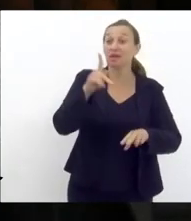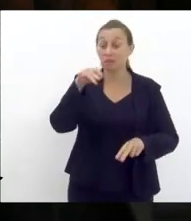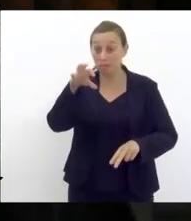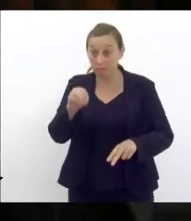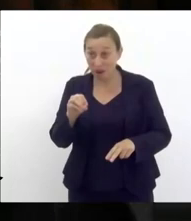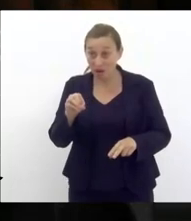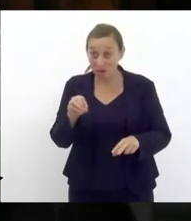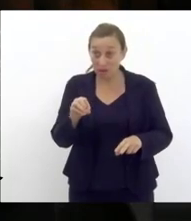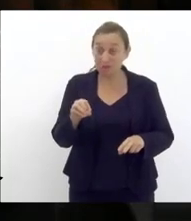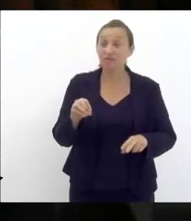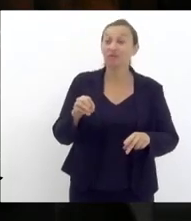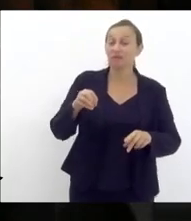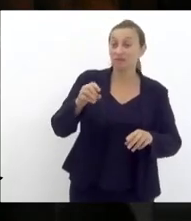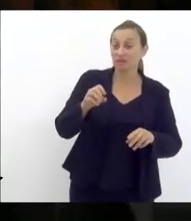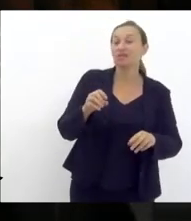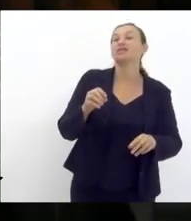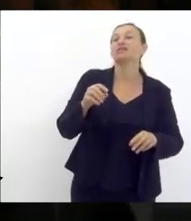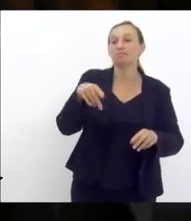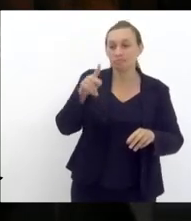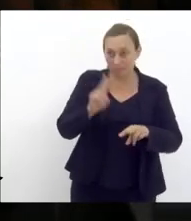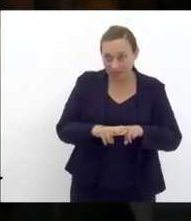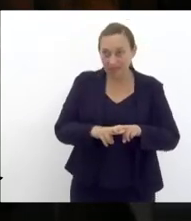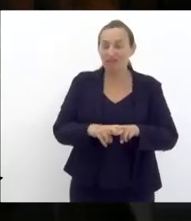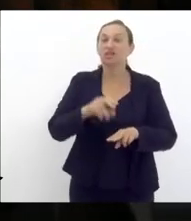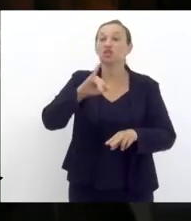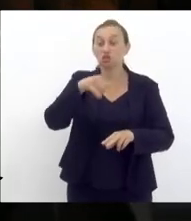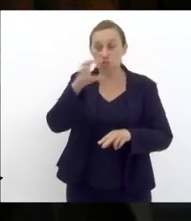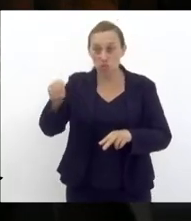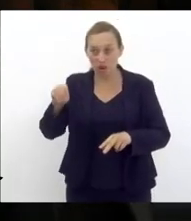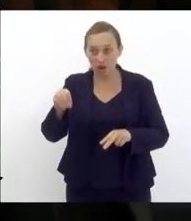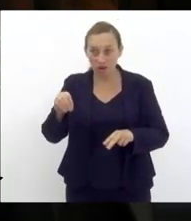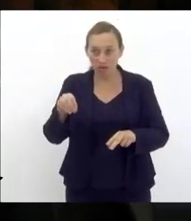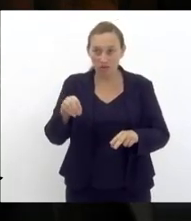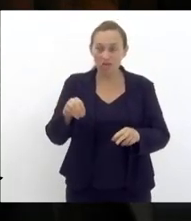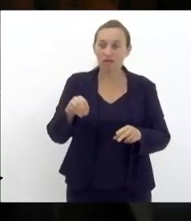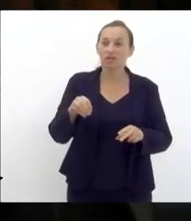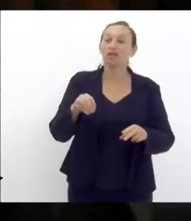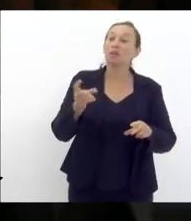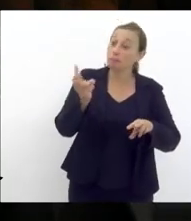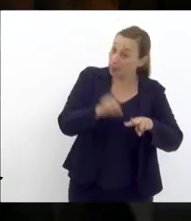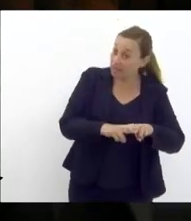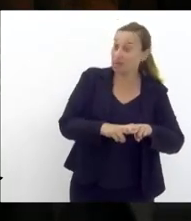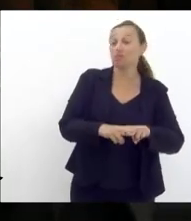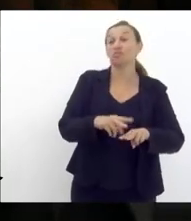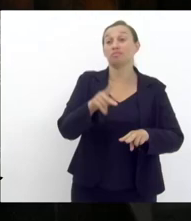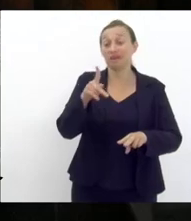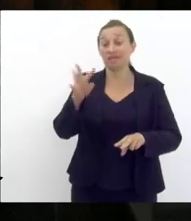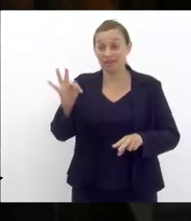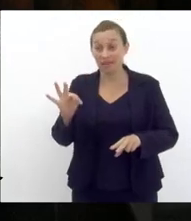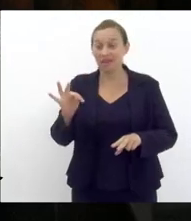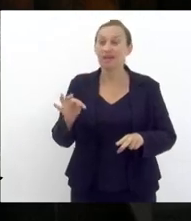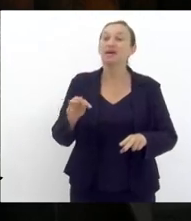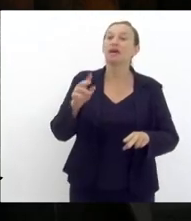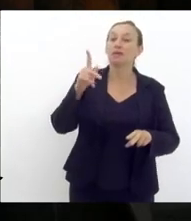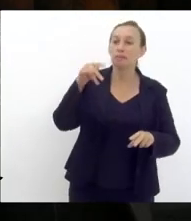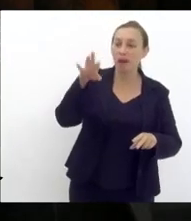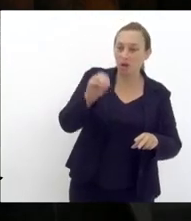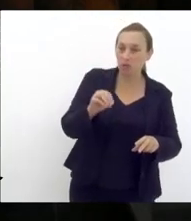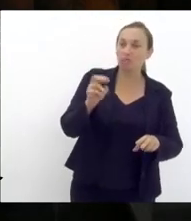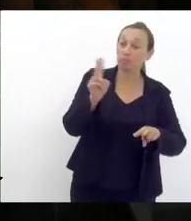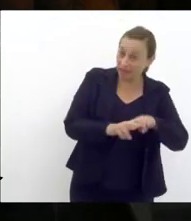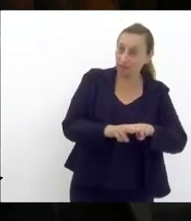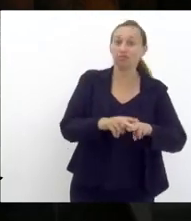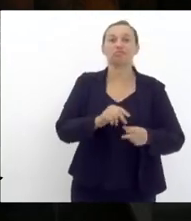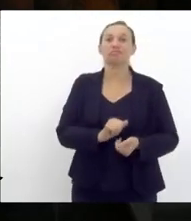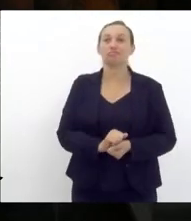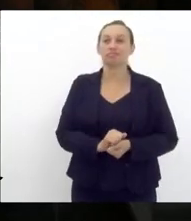nascimento da Petrobras preso João Vaccari ex tesoureiro do PT preso Paulo Ferreira do PT